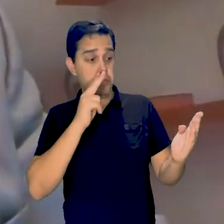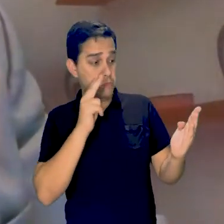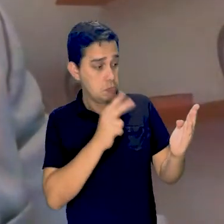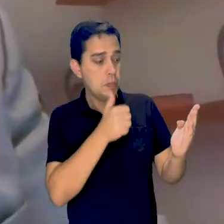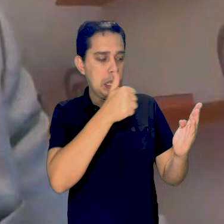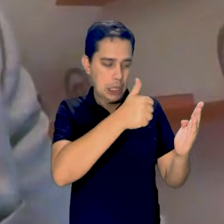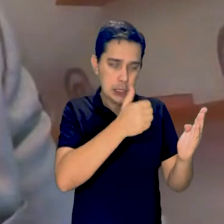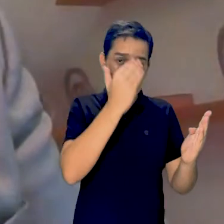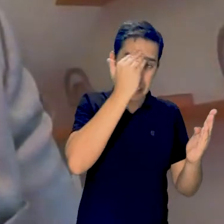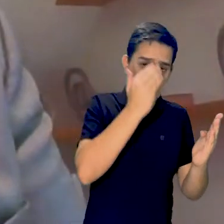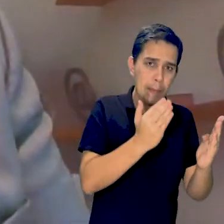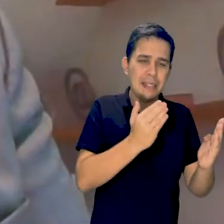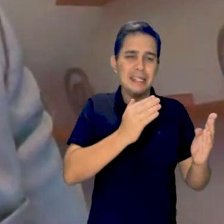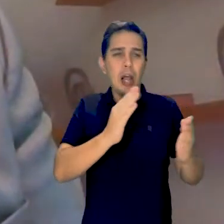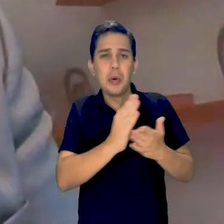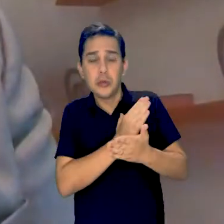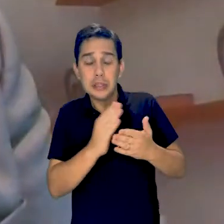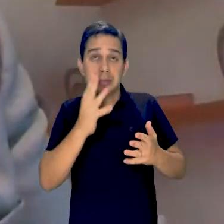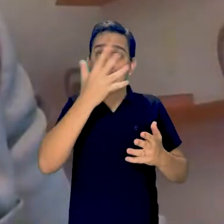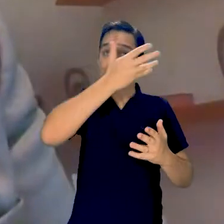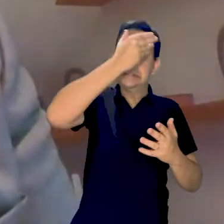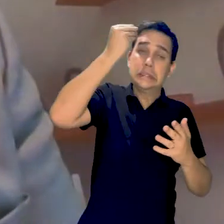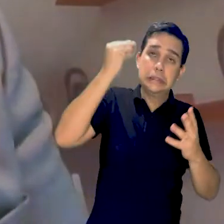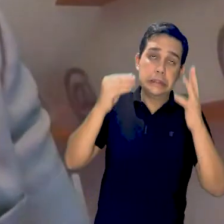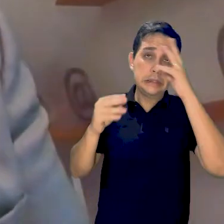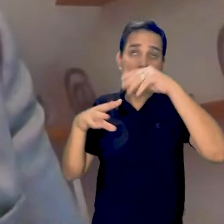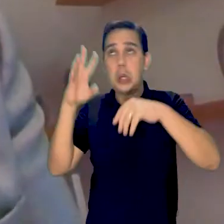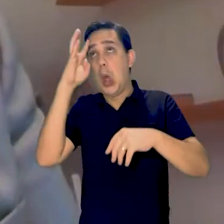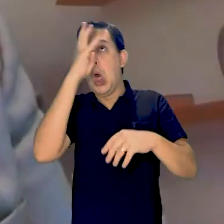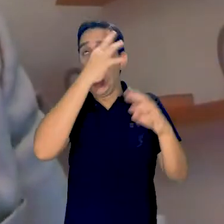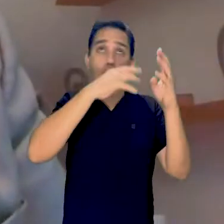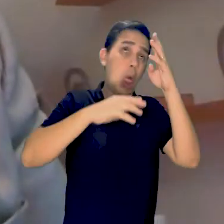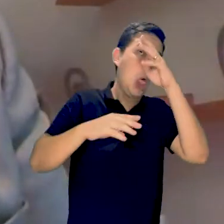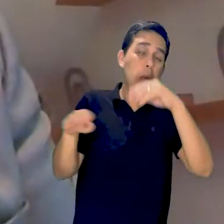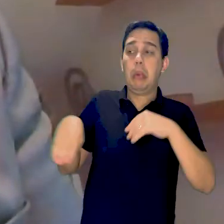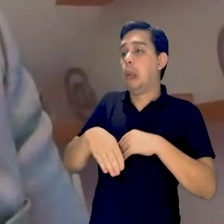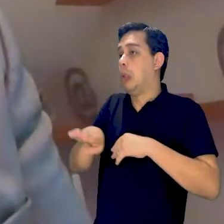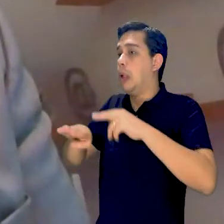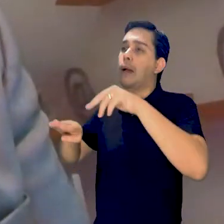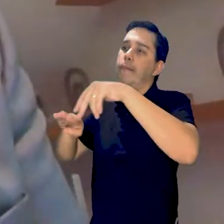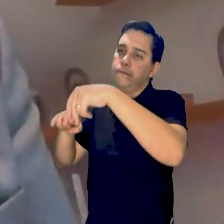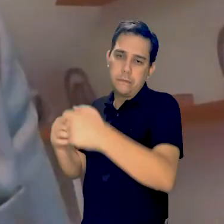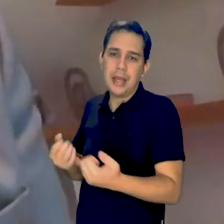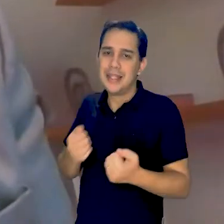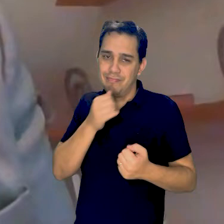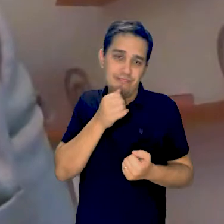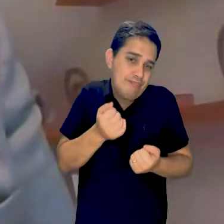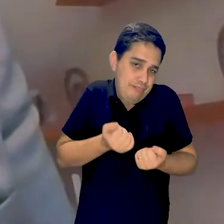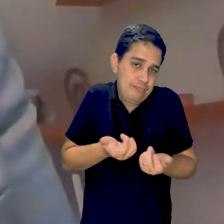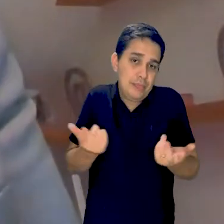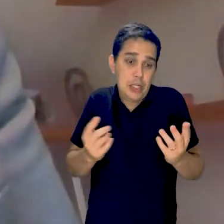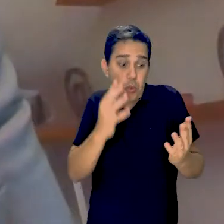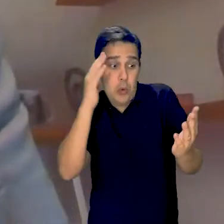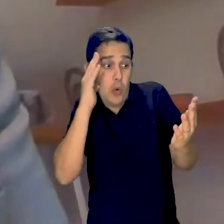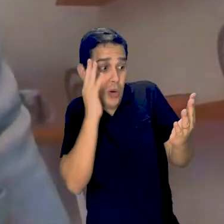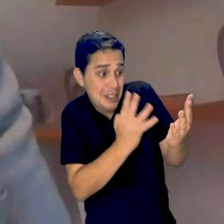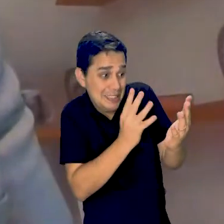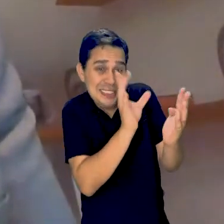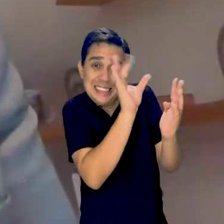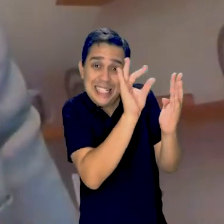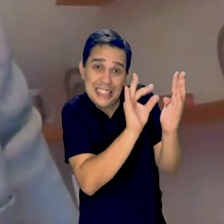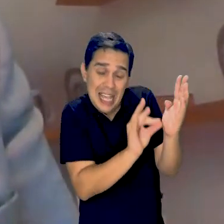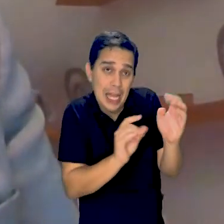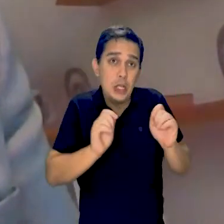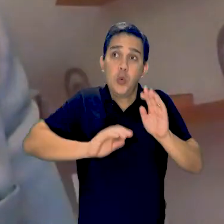na vida de relação, ele vem a causar um evento lesivo. Então, essa inobservância de dever